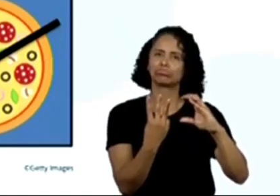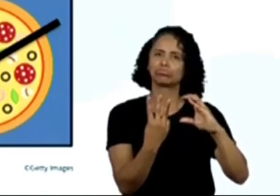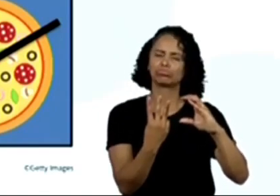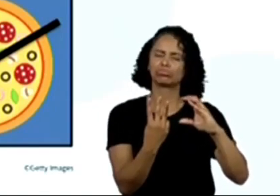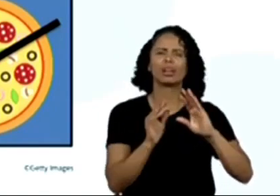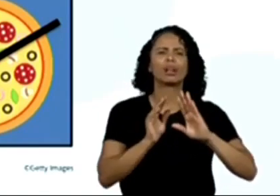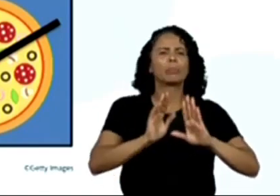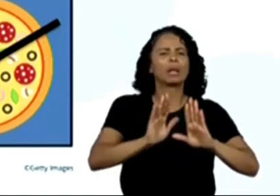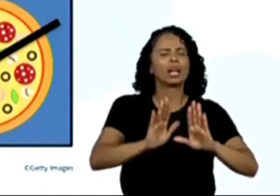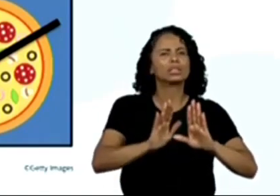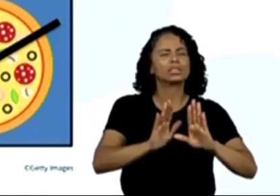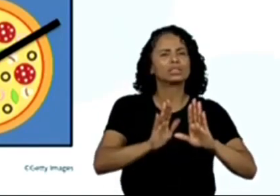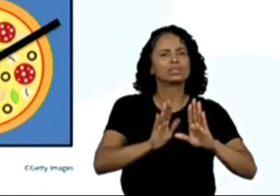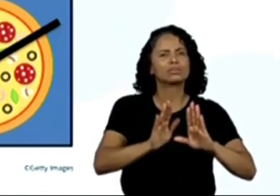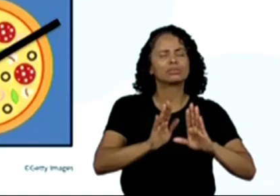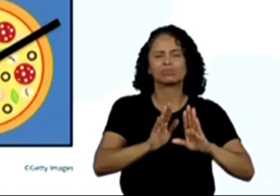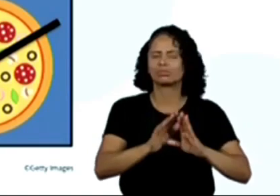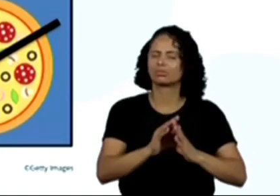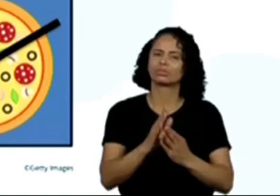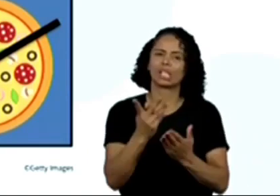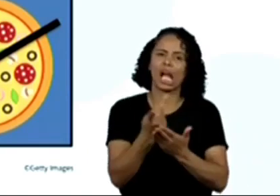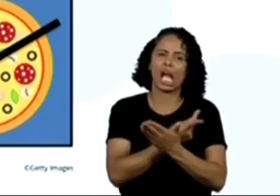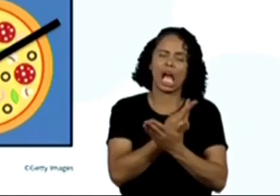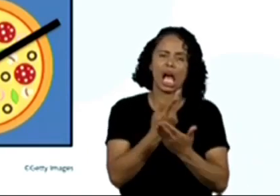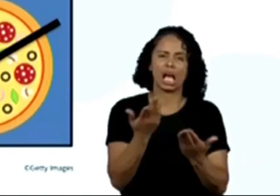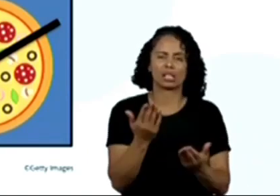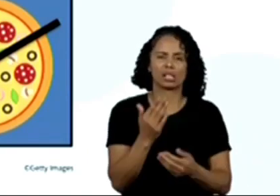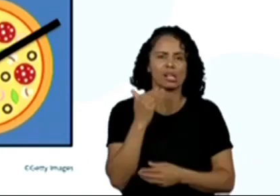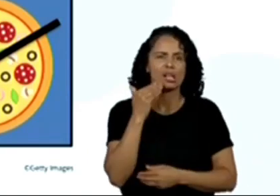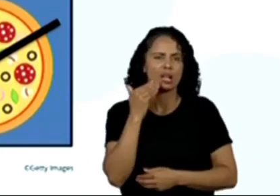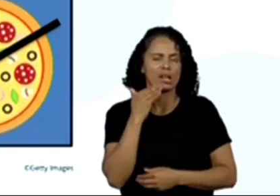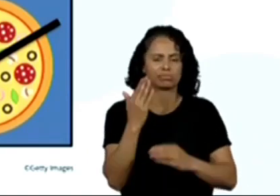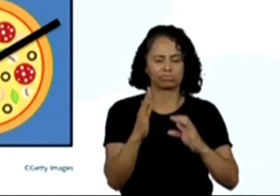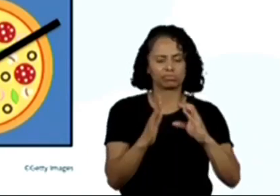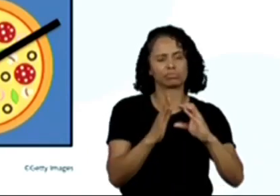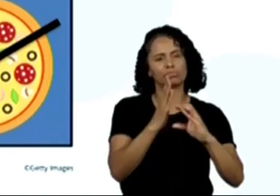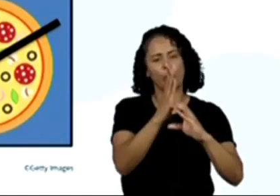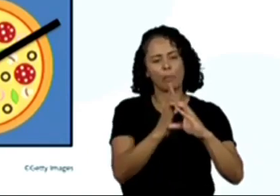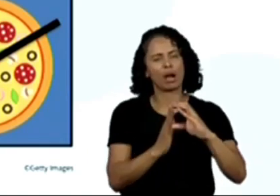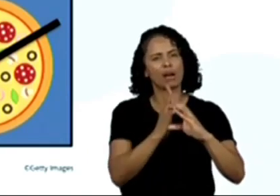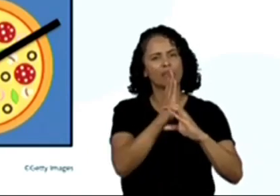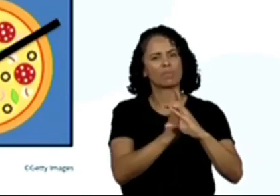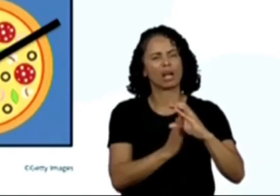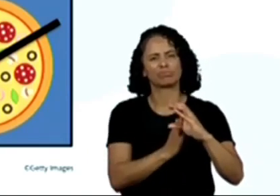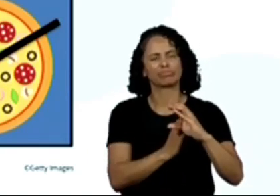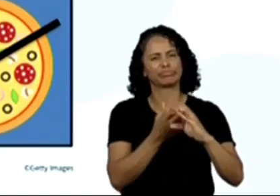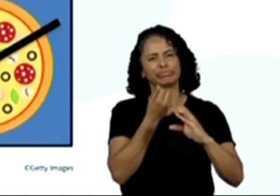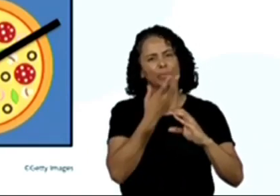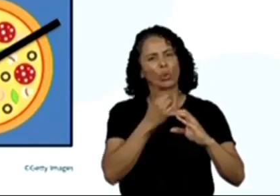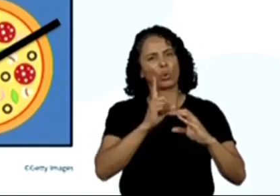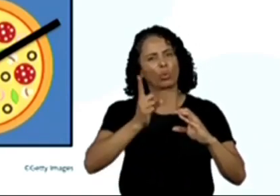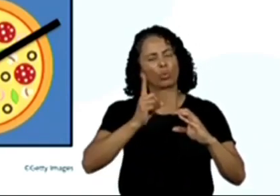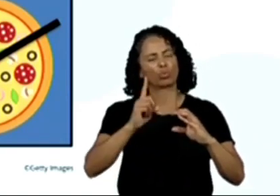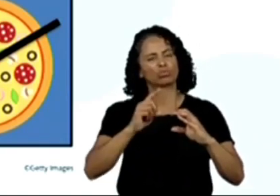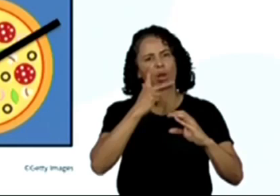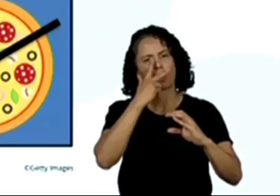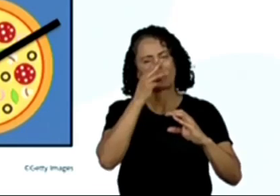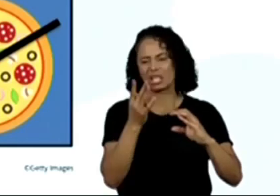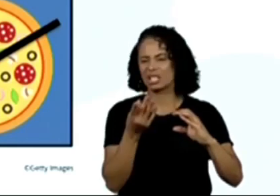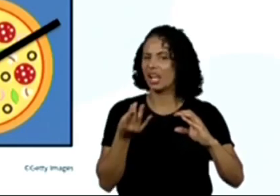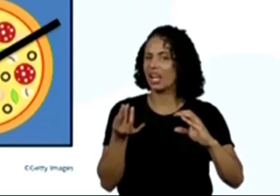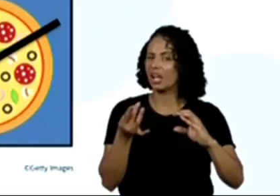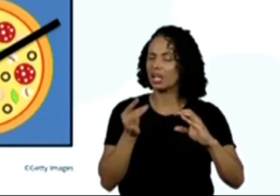das extremidades aí, direita e esquerda... Fazer a borda, né? Com a borda, vai ficar com um pedaço muito fino.